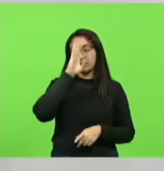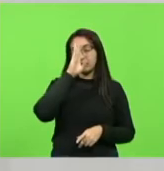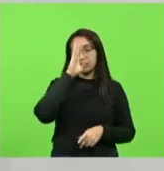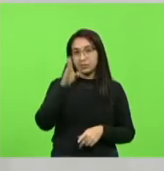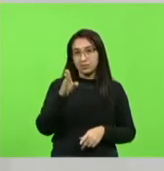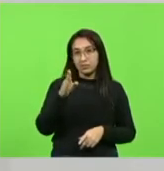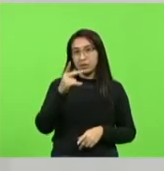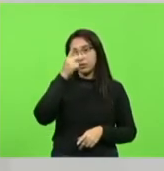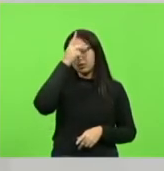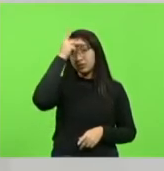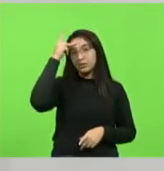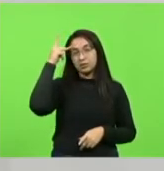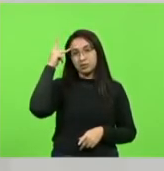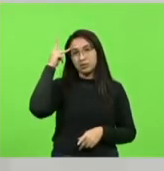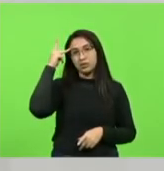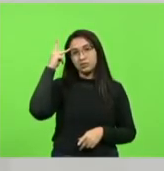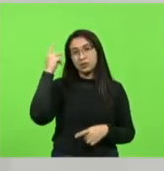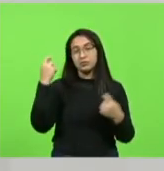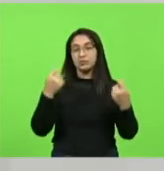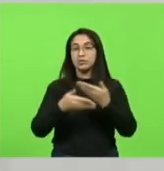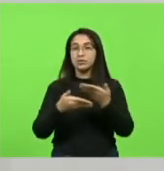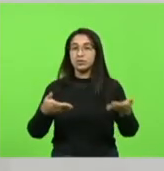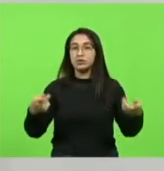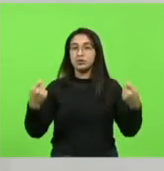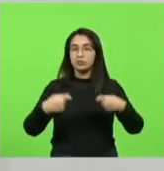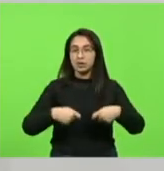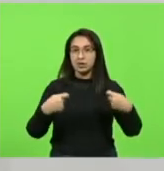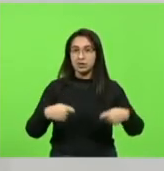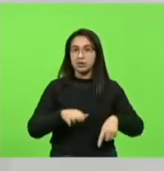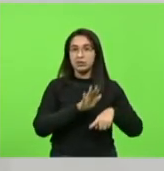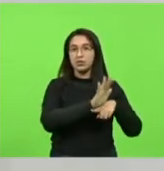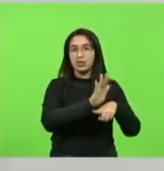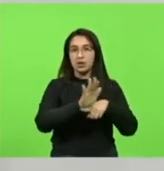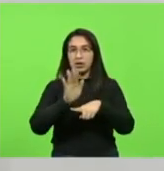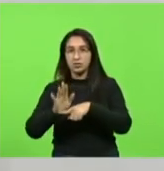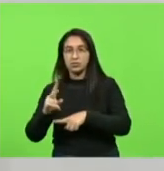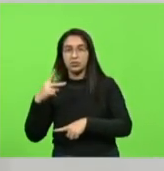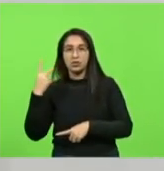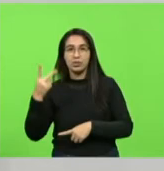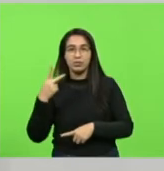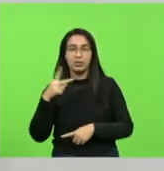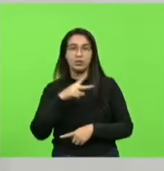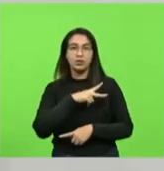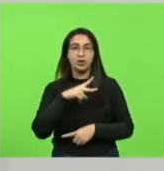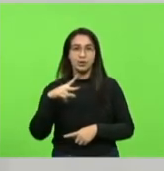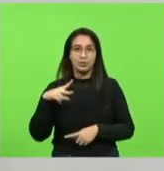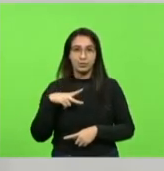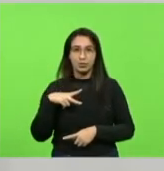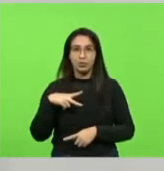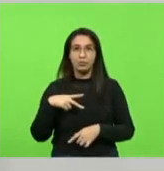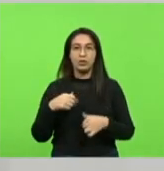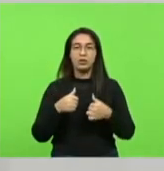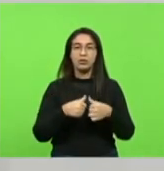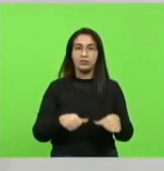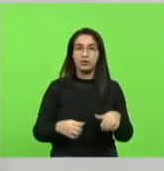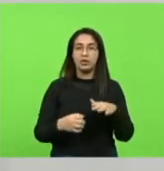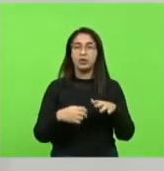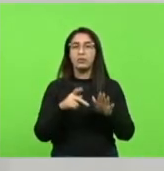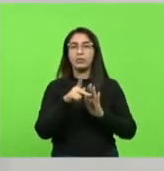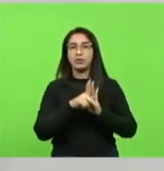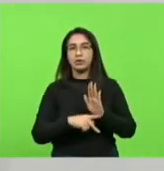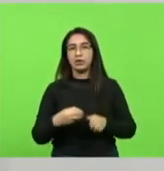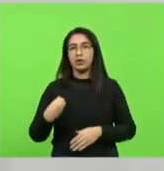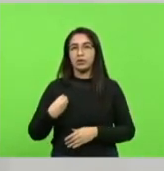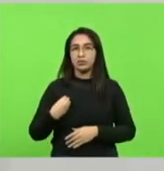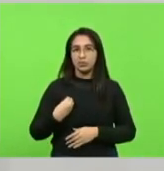pessoas que precisam do auxílio e de políticas públicas para manterem seus projetos, manterem suas vidas e